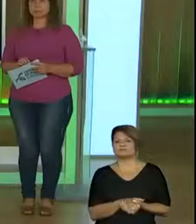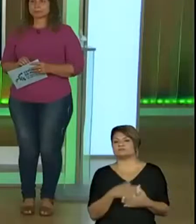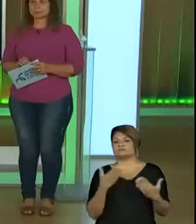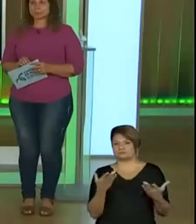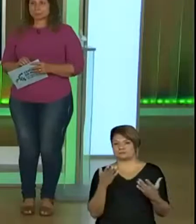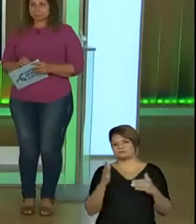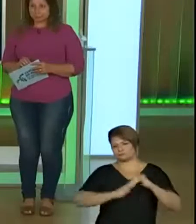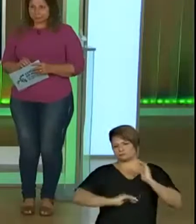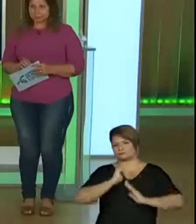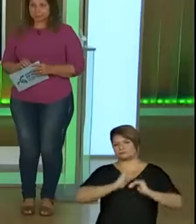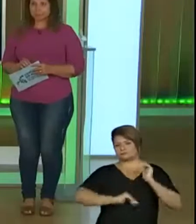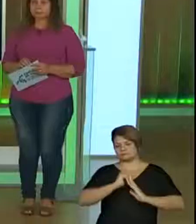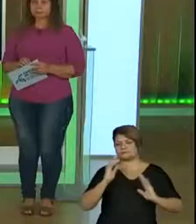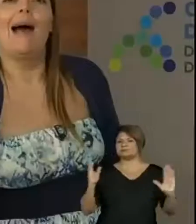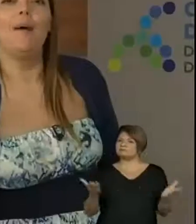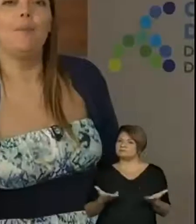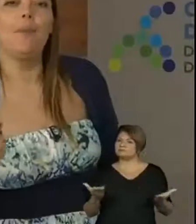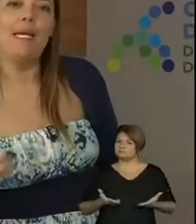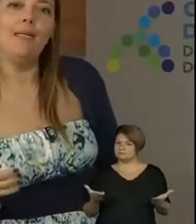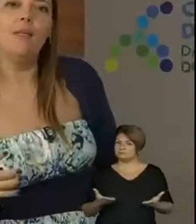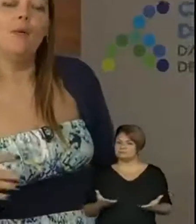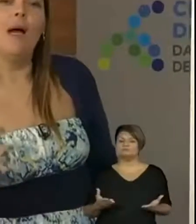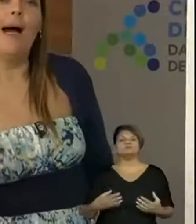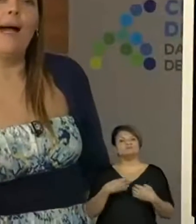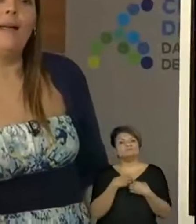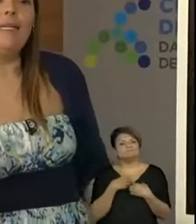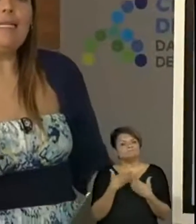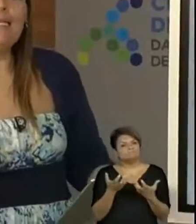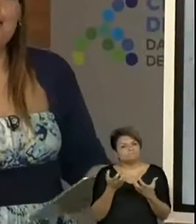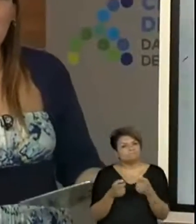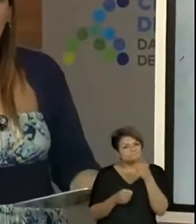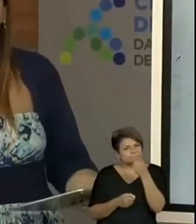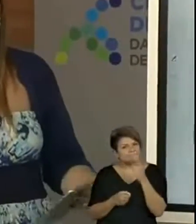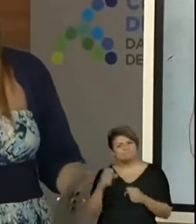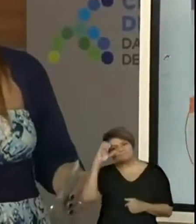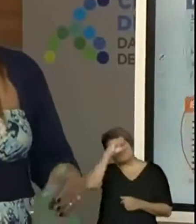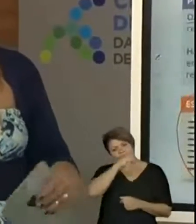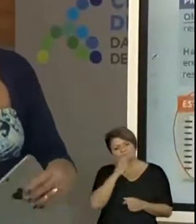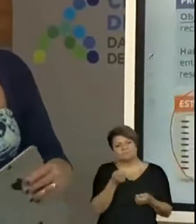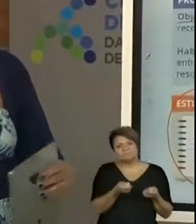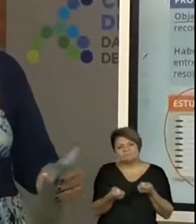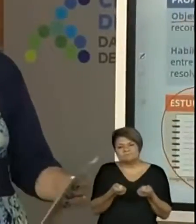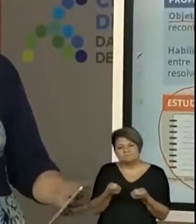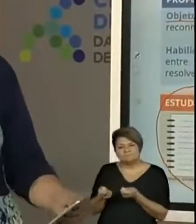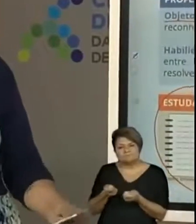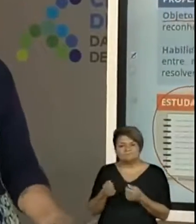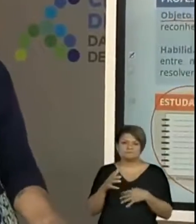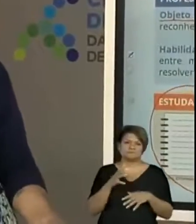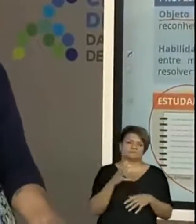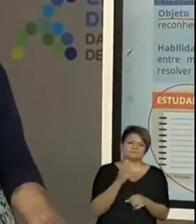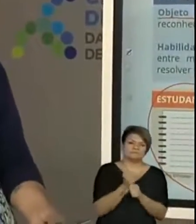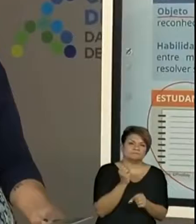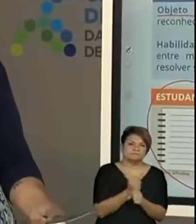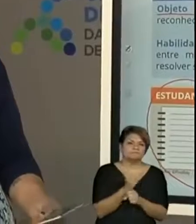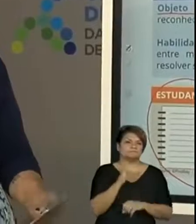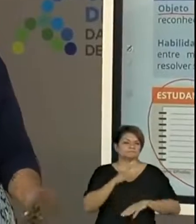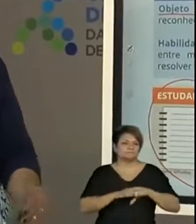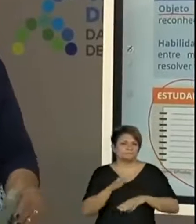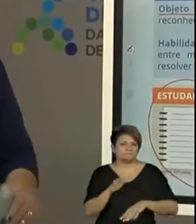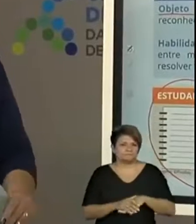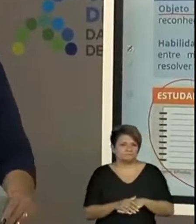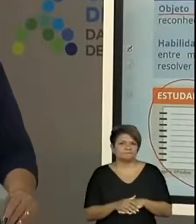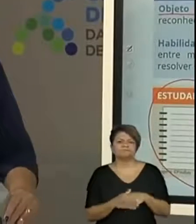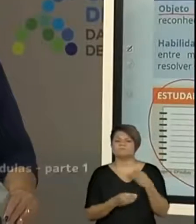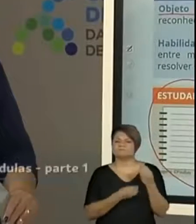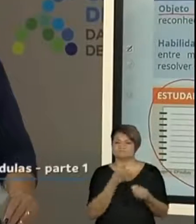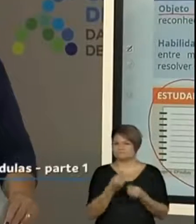vamos para a prática, que o sentido é que vocês aprendam a lidar, a questão da matemática por trás disso, da